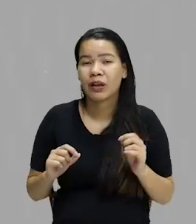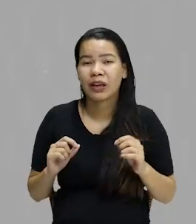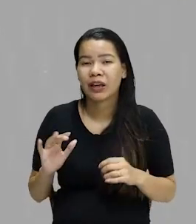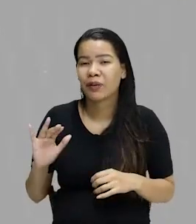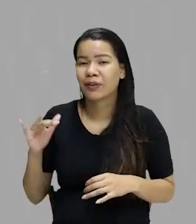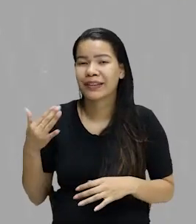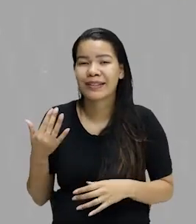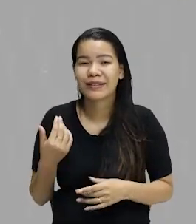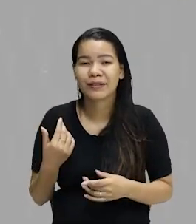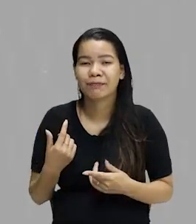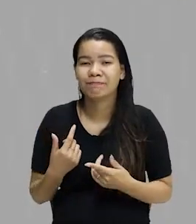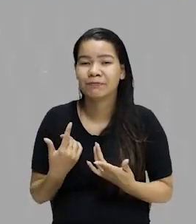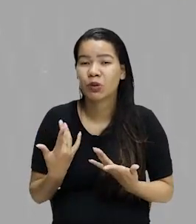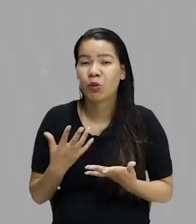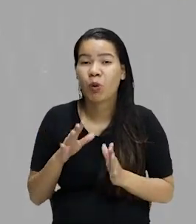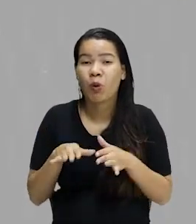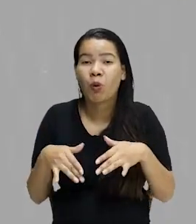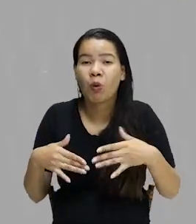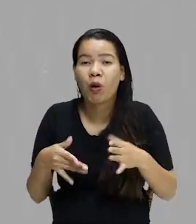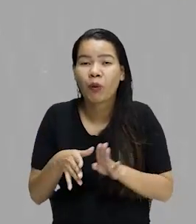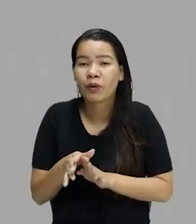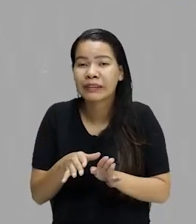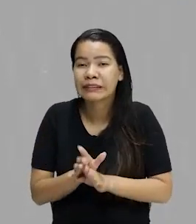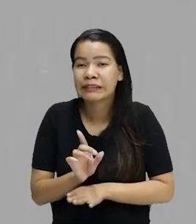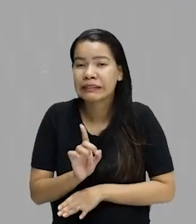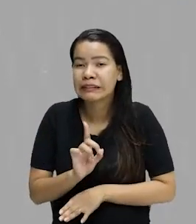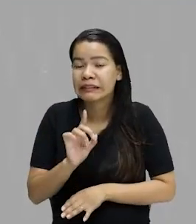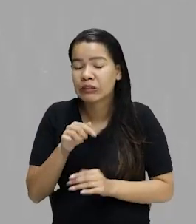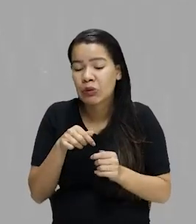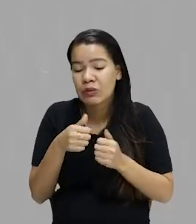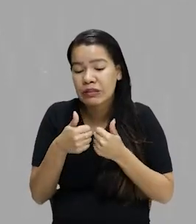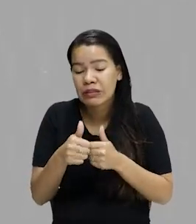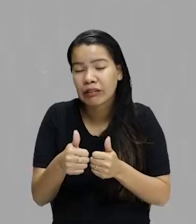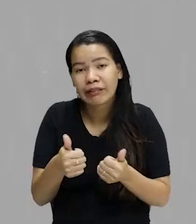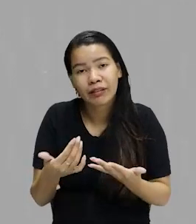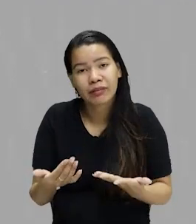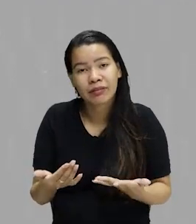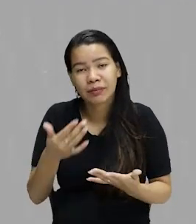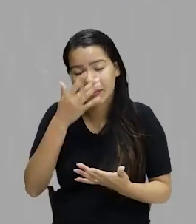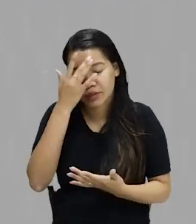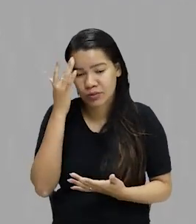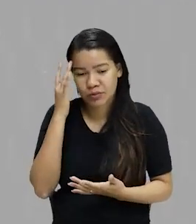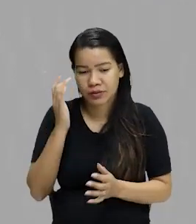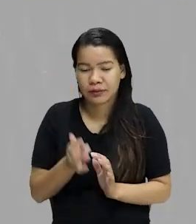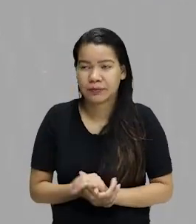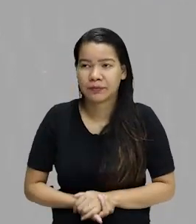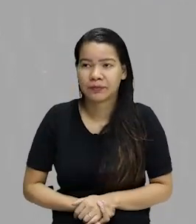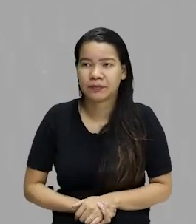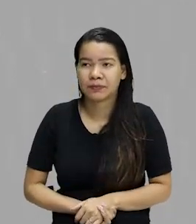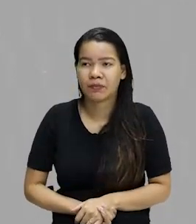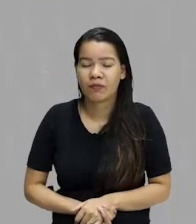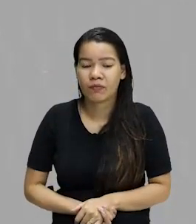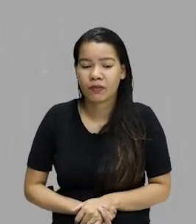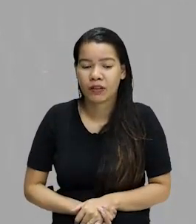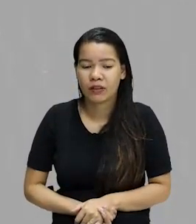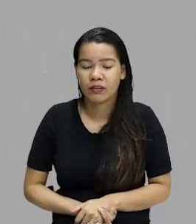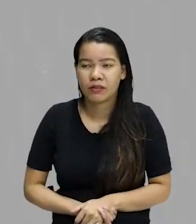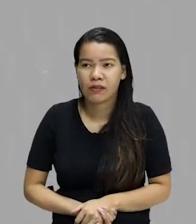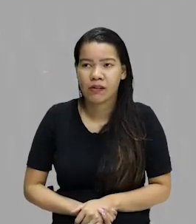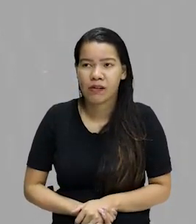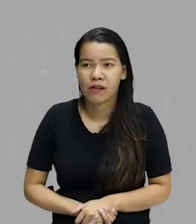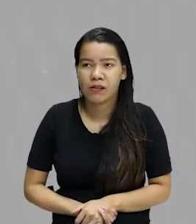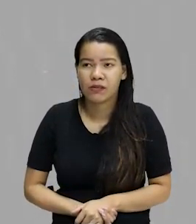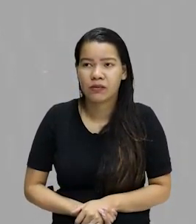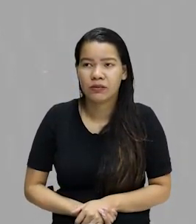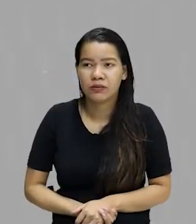A mistura ferveu e começou a sair uma fumaça asfixiante. Não conseguia respirar e meus olhos, nariz e garganta